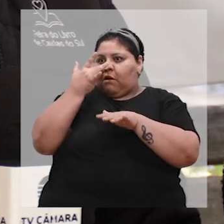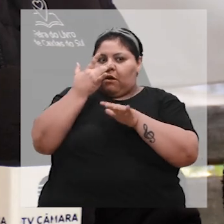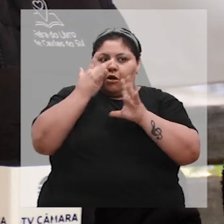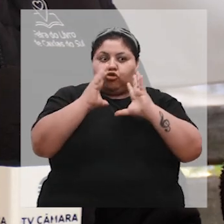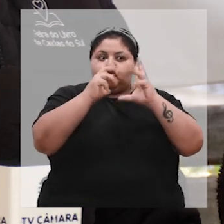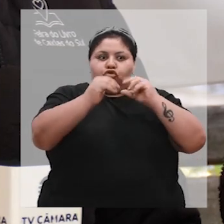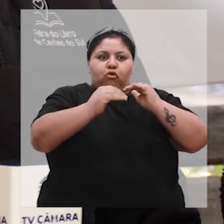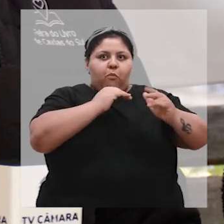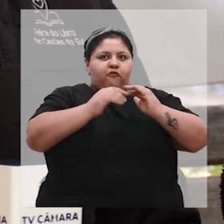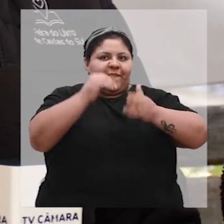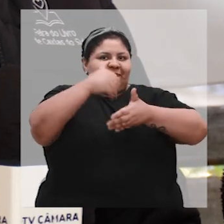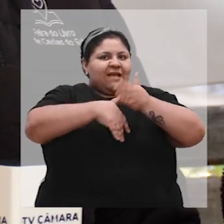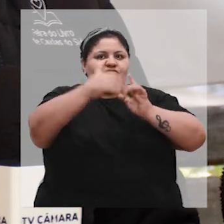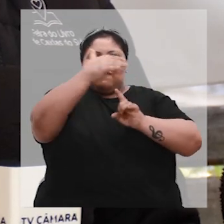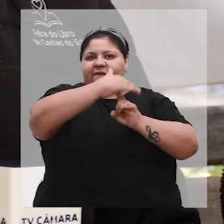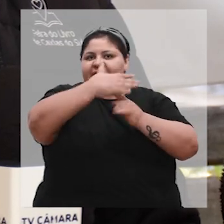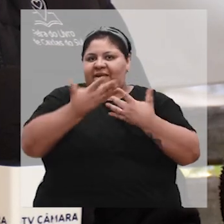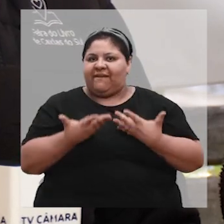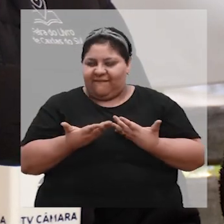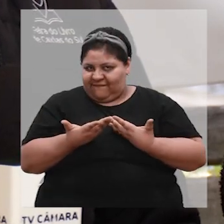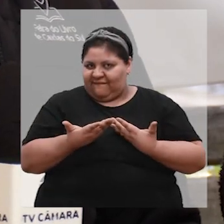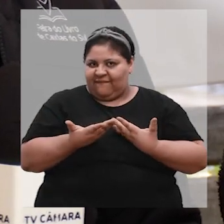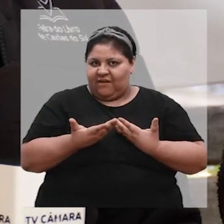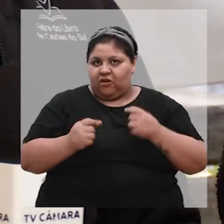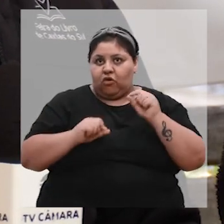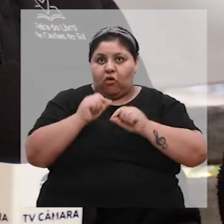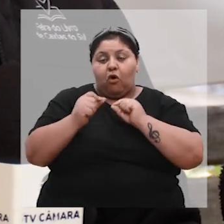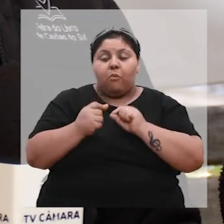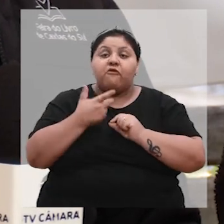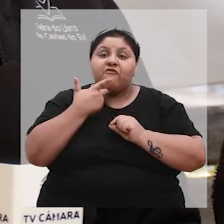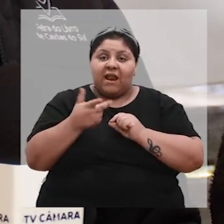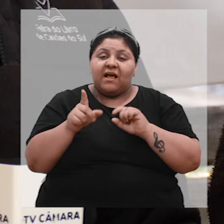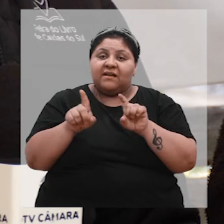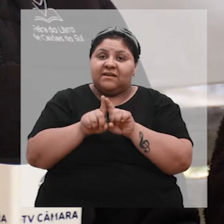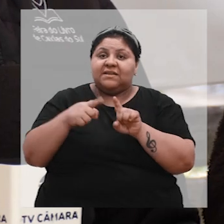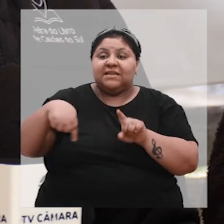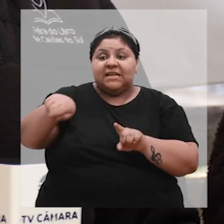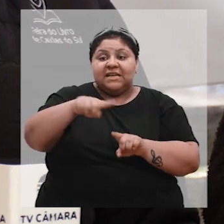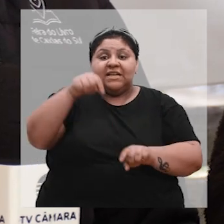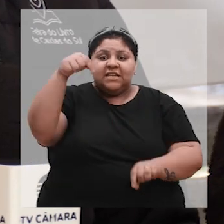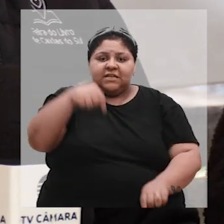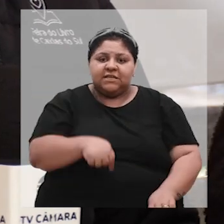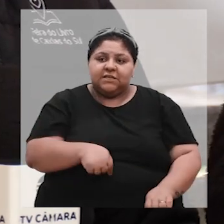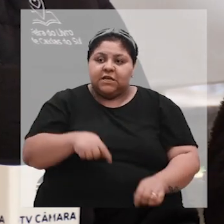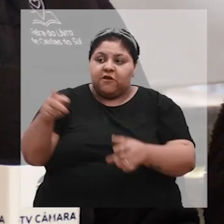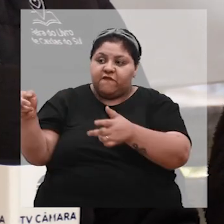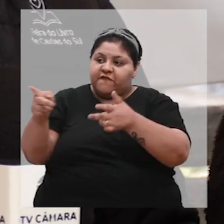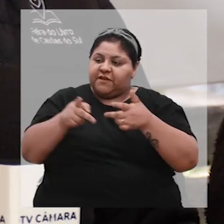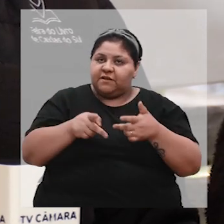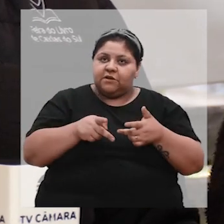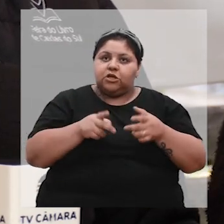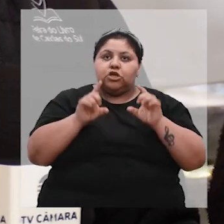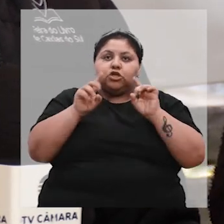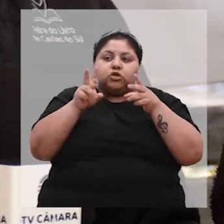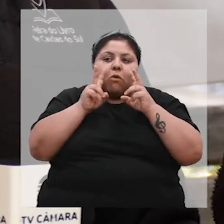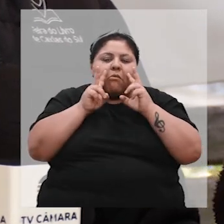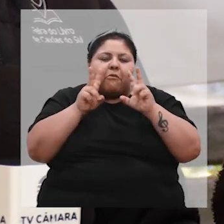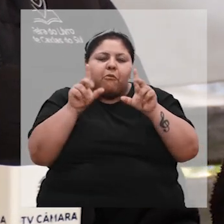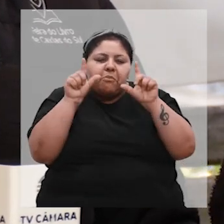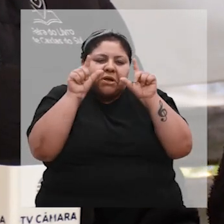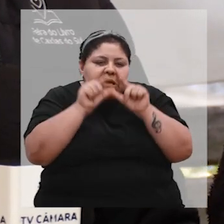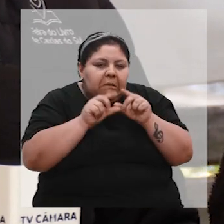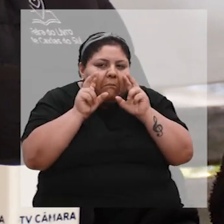é movimentado dentro dessa feira, né? Então, como já foi falado, inclusive, a gente aqui, quando vem visitar a feira, a gente enxerga